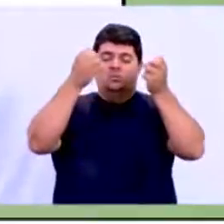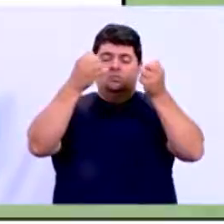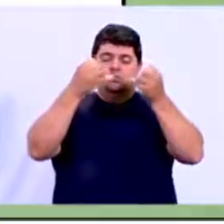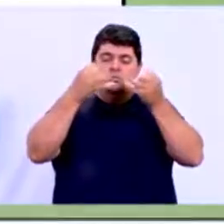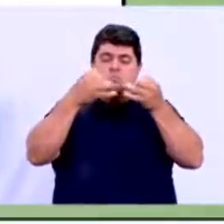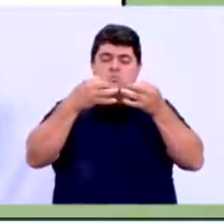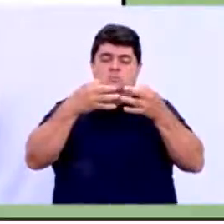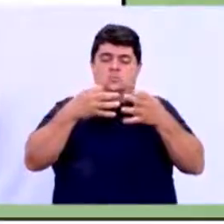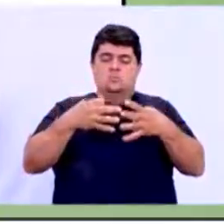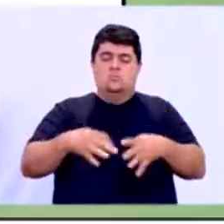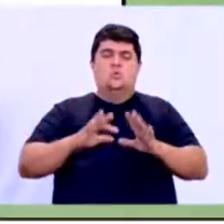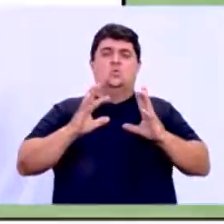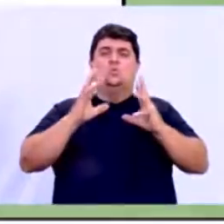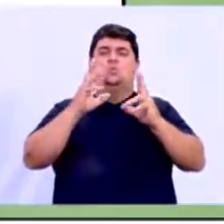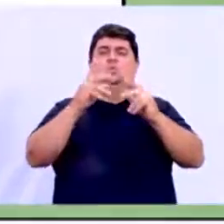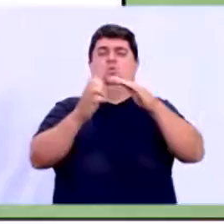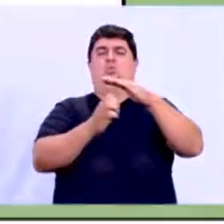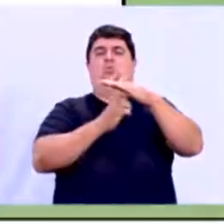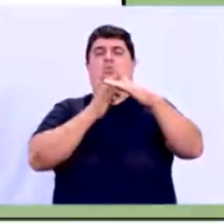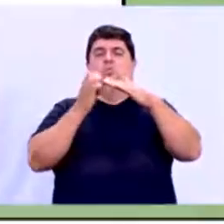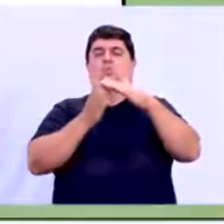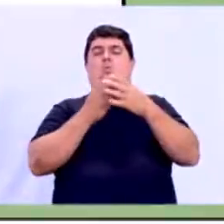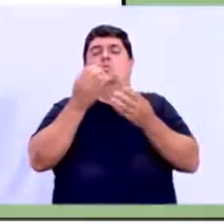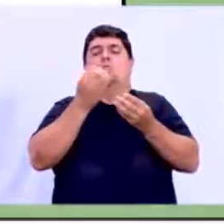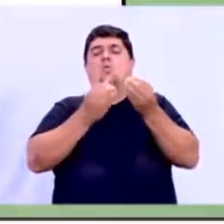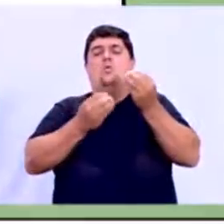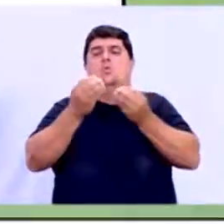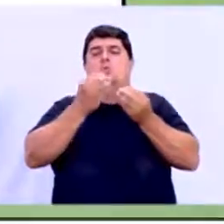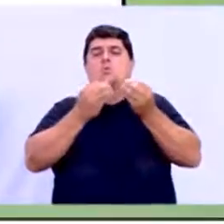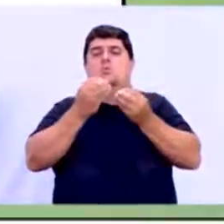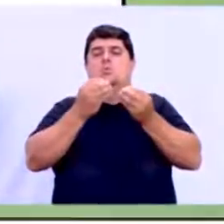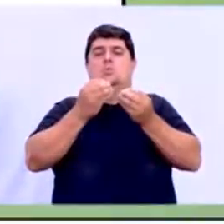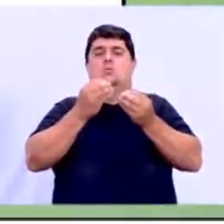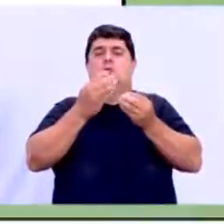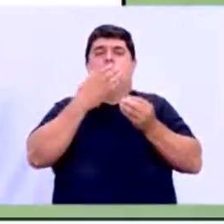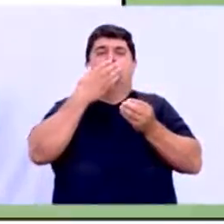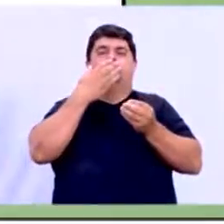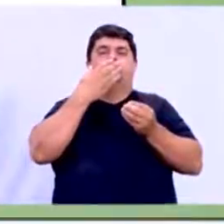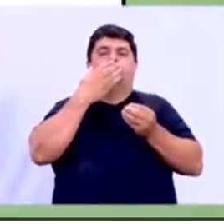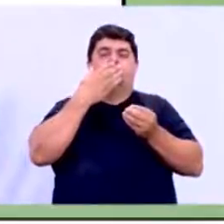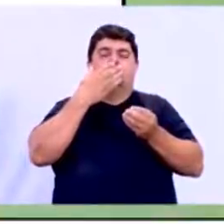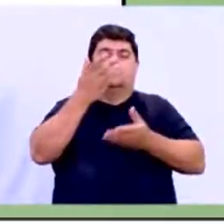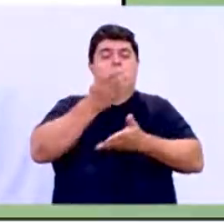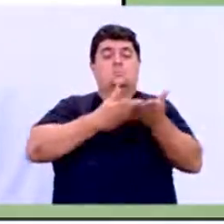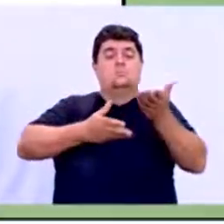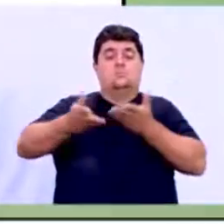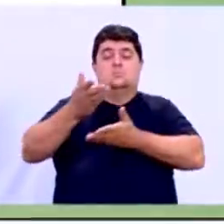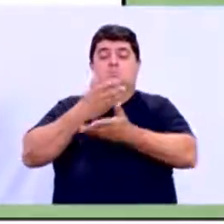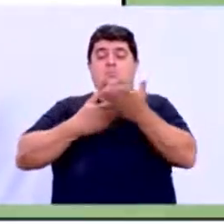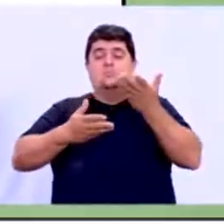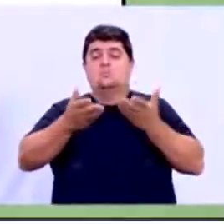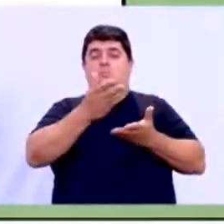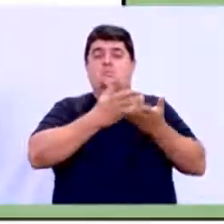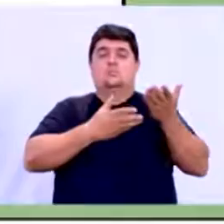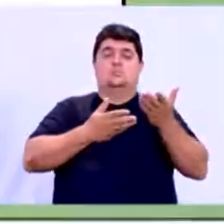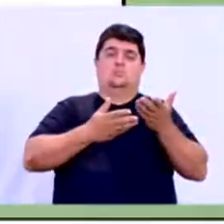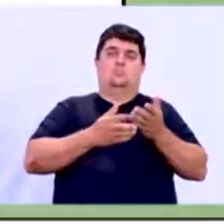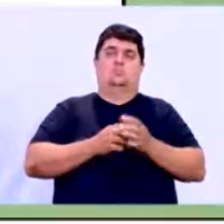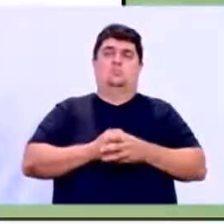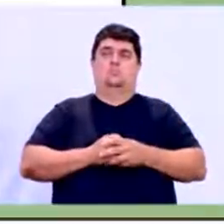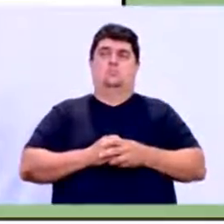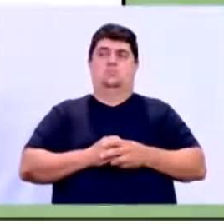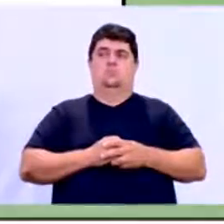um empreendimento e o modelo de negócios que sustenta a empresa.